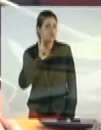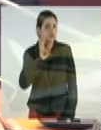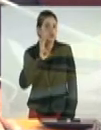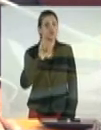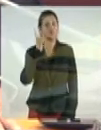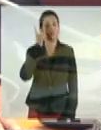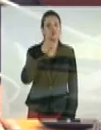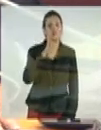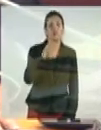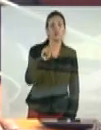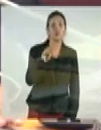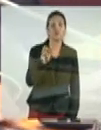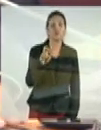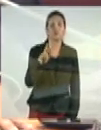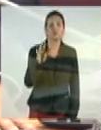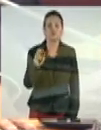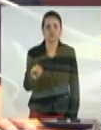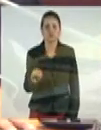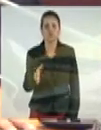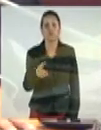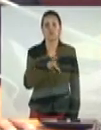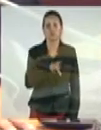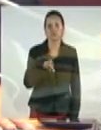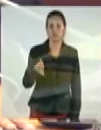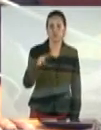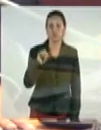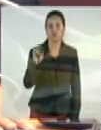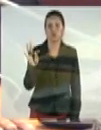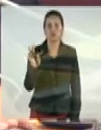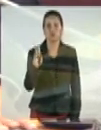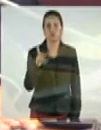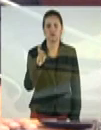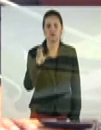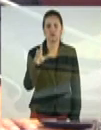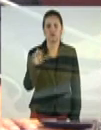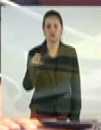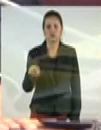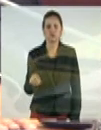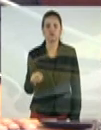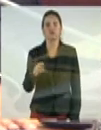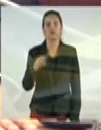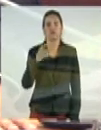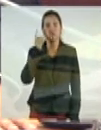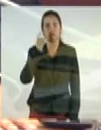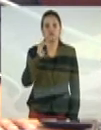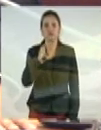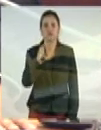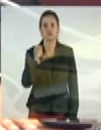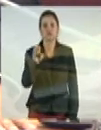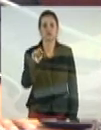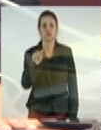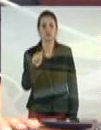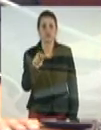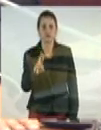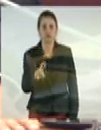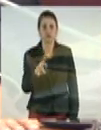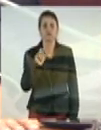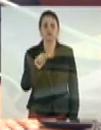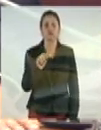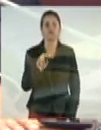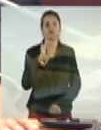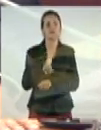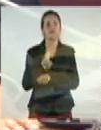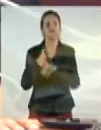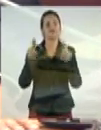Costa o presidente eh otelin o deputado César Pires que é o defensor também nessa casa do tema da